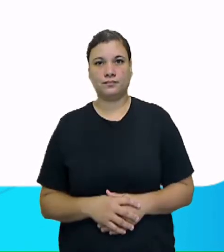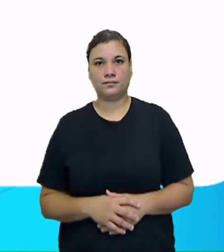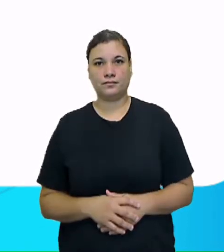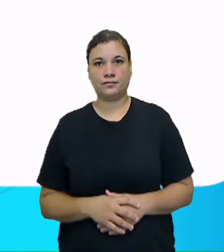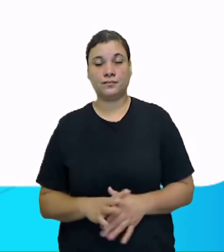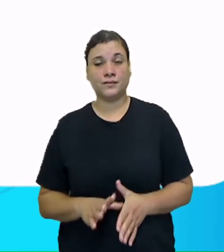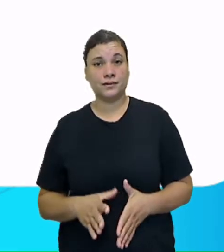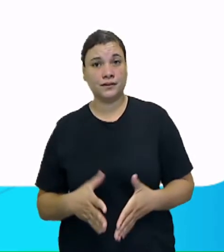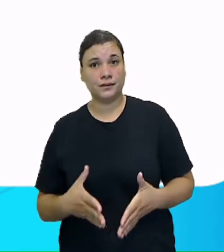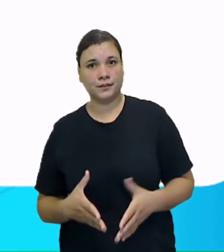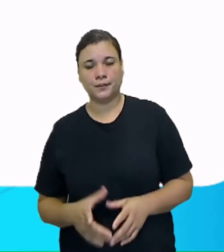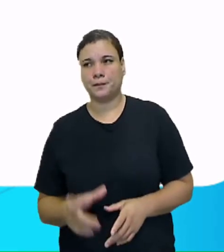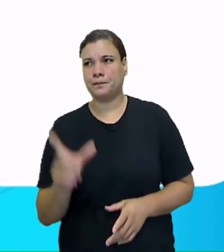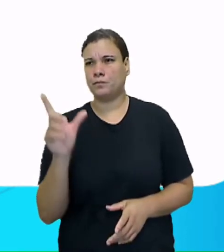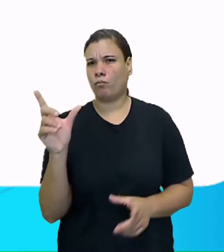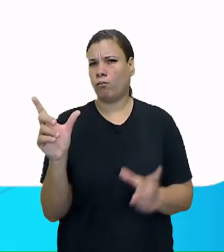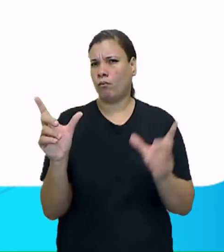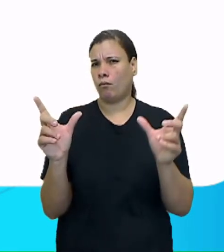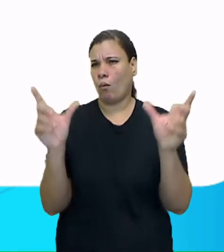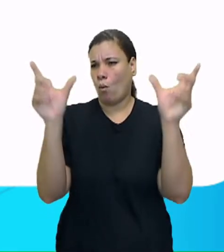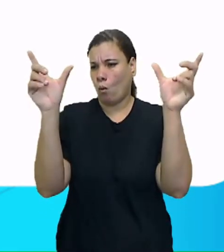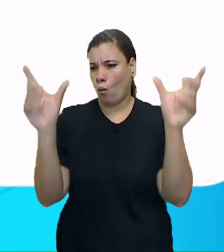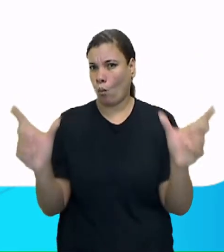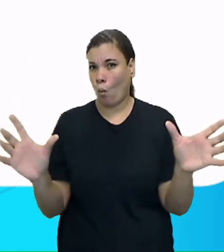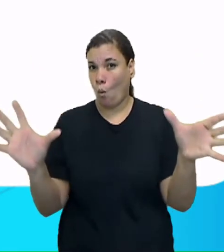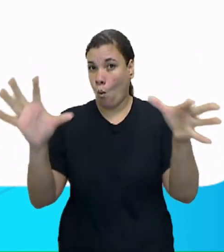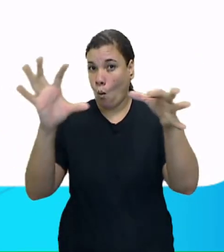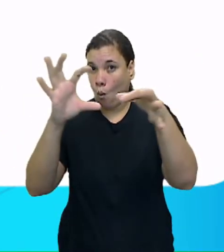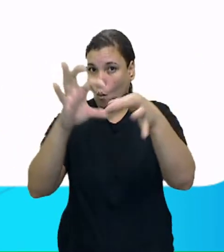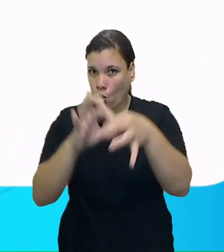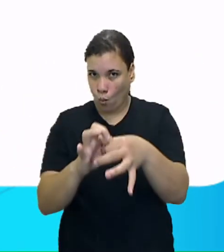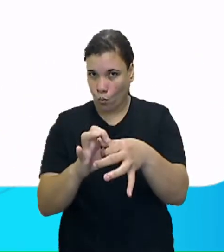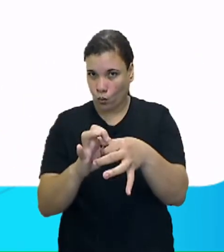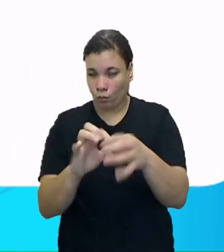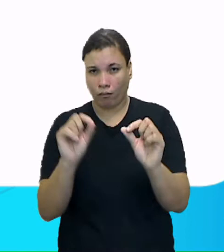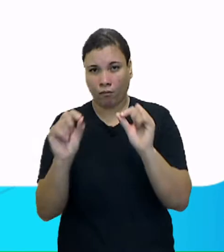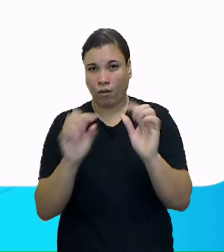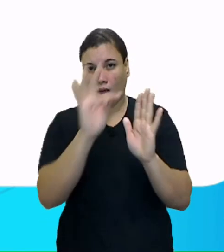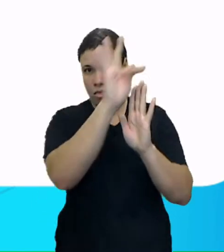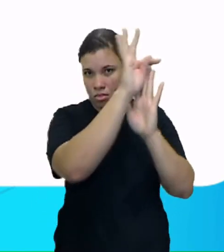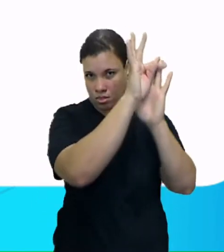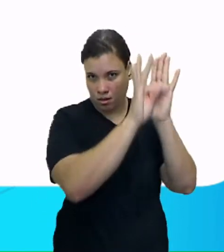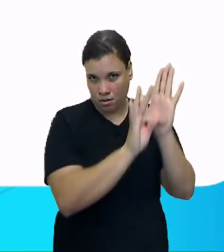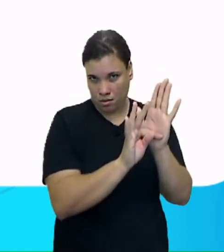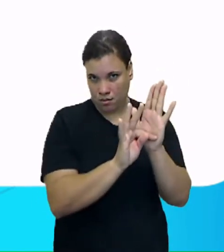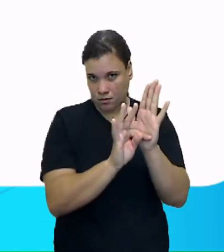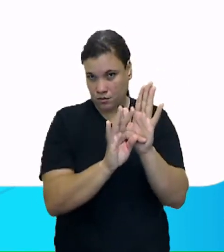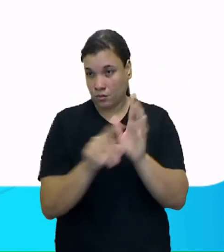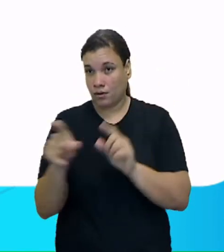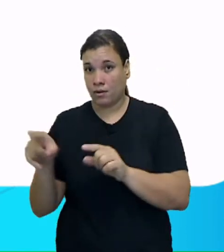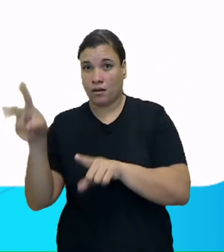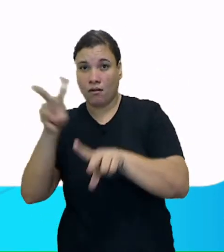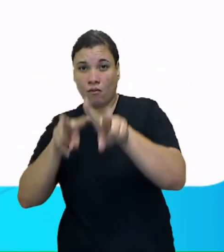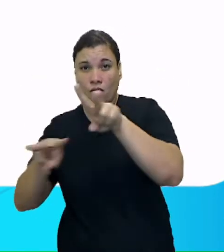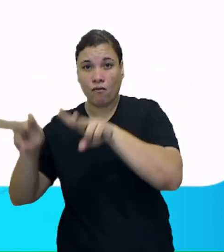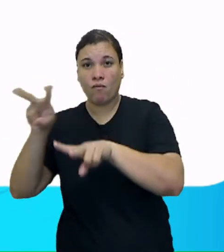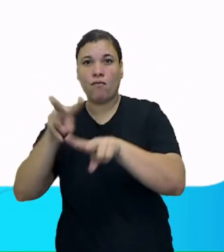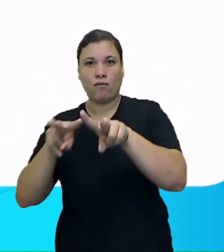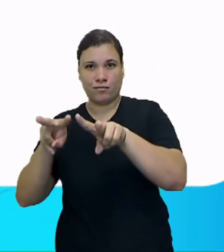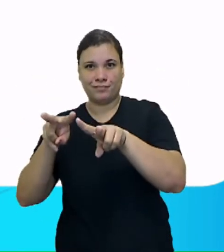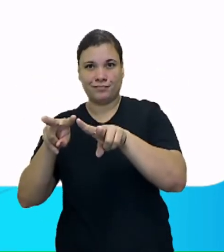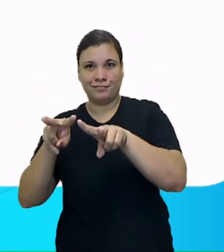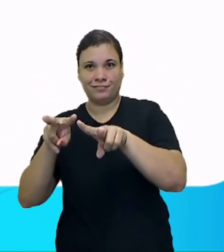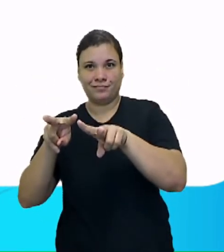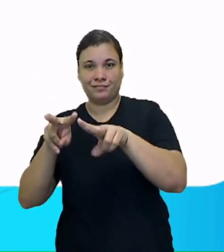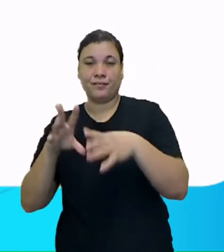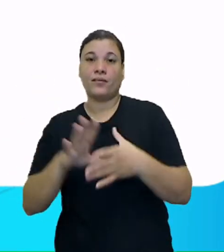Por unir texto e imagens, o infográfico atua em duas zonas distintas do cérebro humano. O